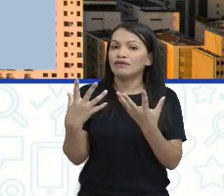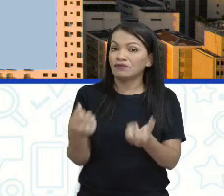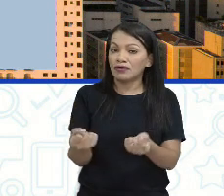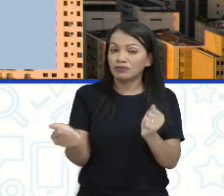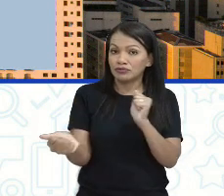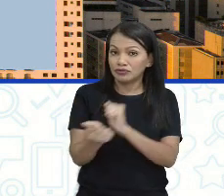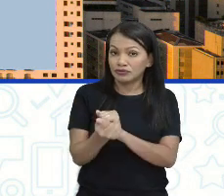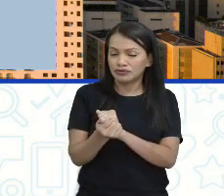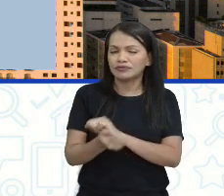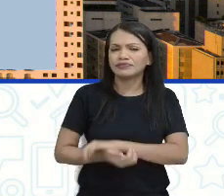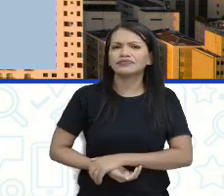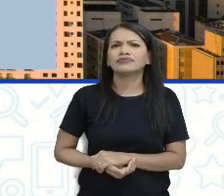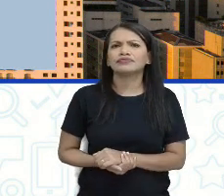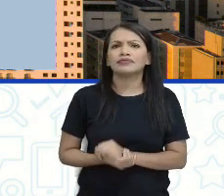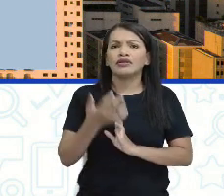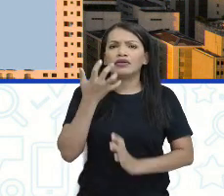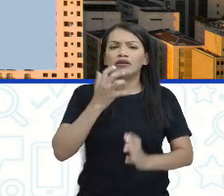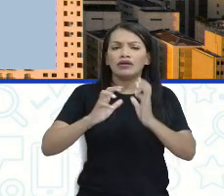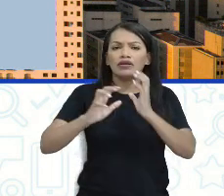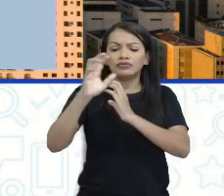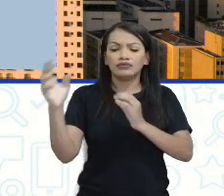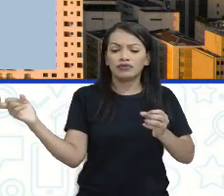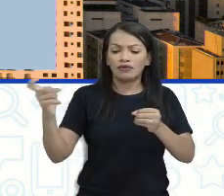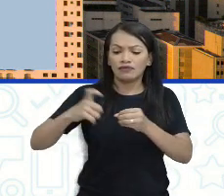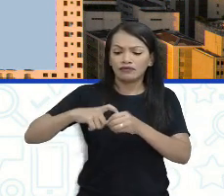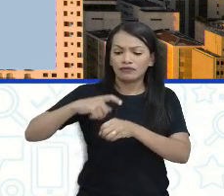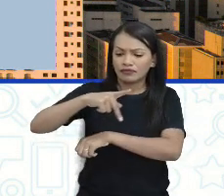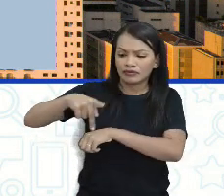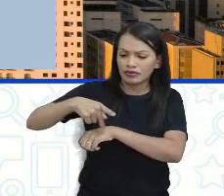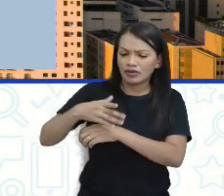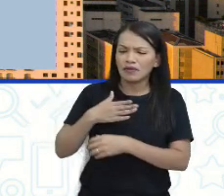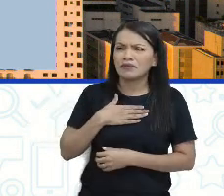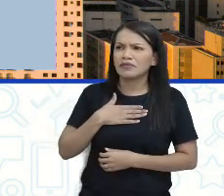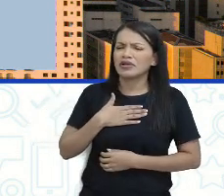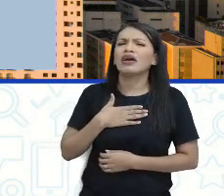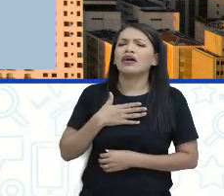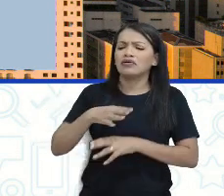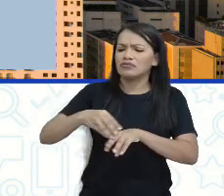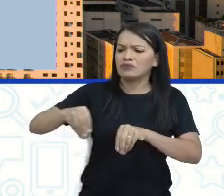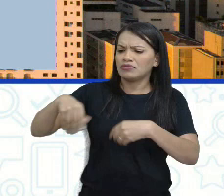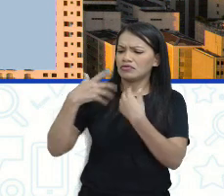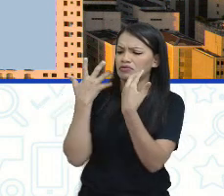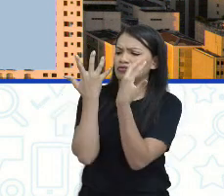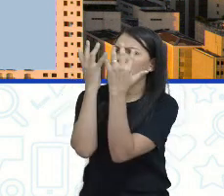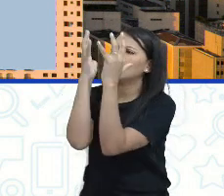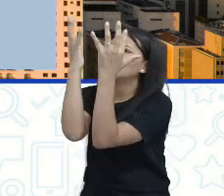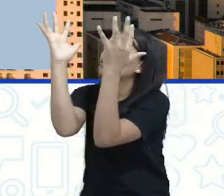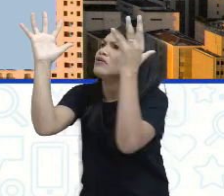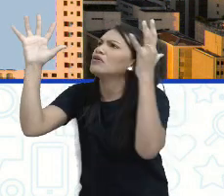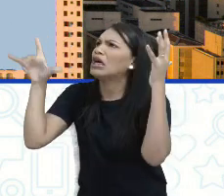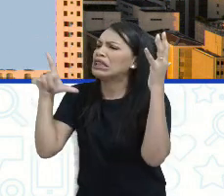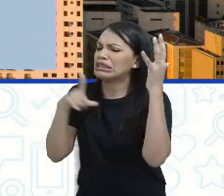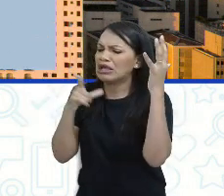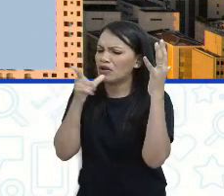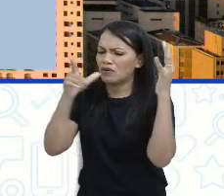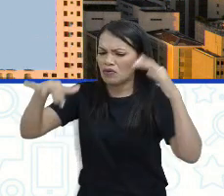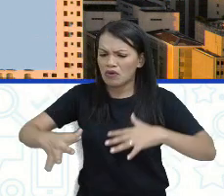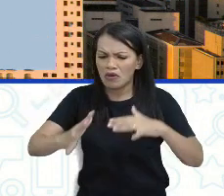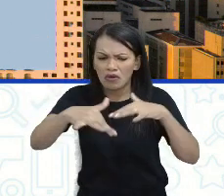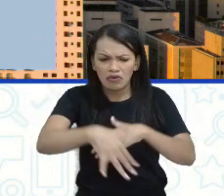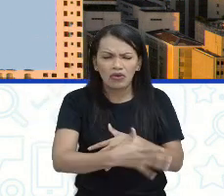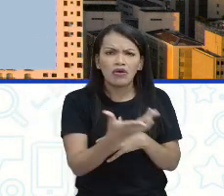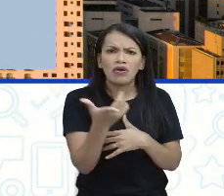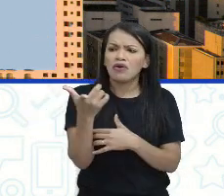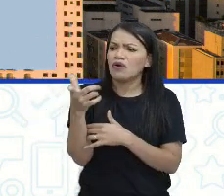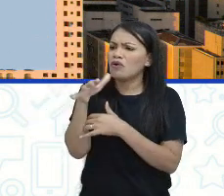ler junto. Ó. Canto de Regresso à Pátria. Minha terra tem palmares, onde gorjeia o mar. Os passarinhos